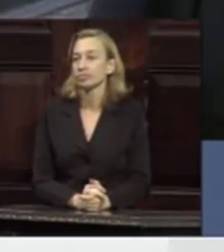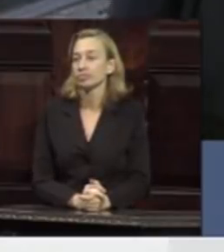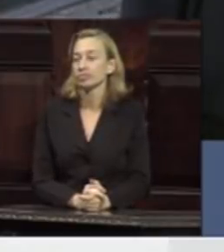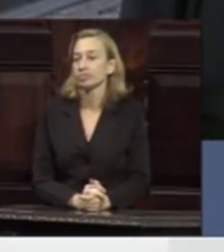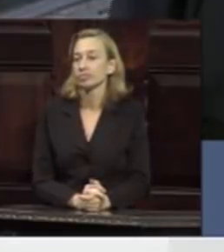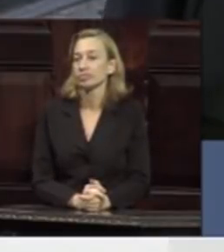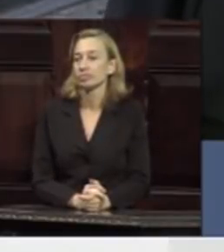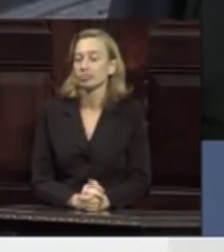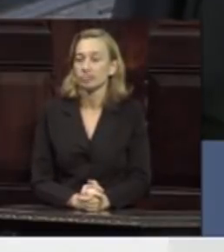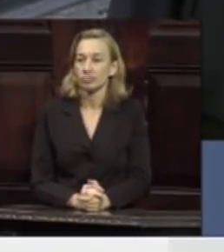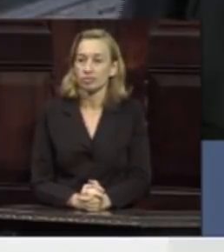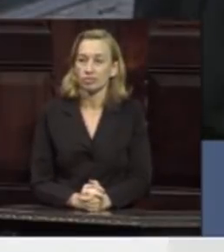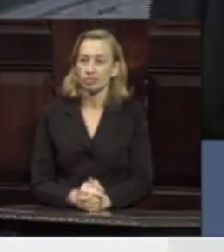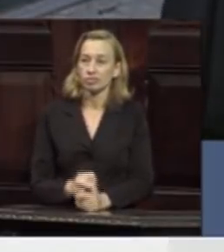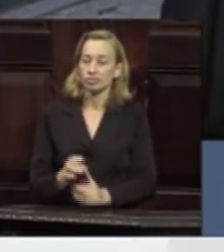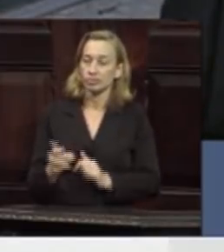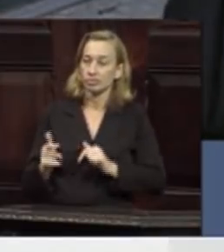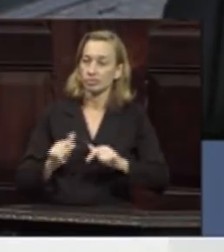já